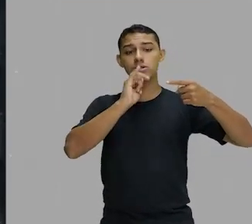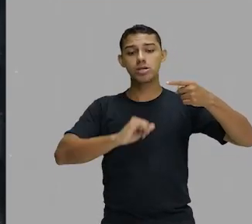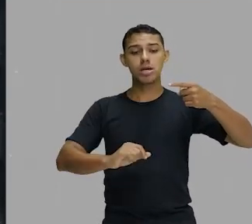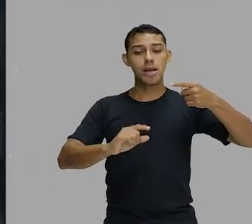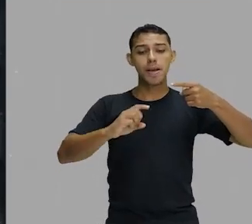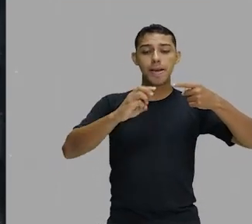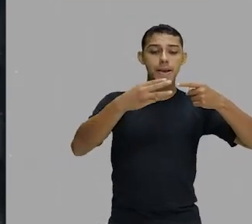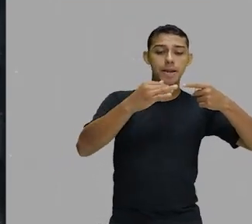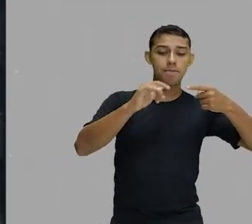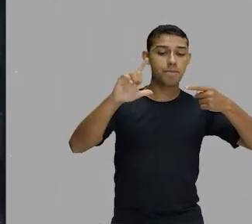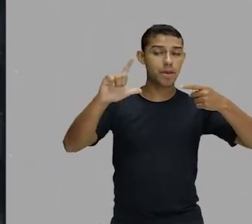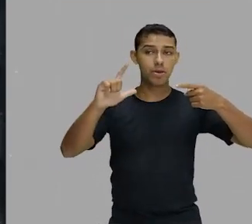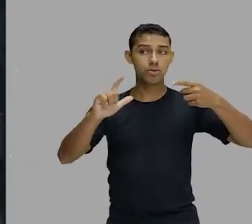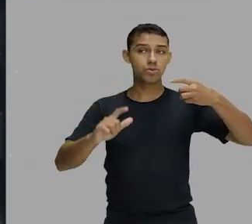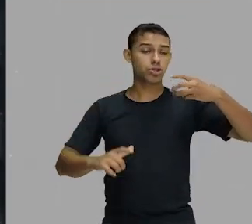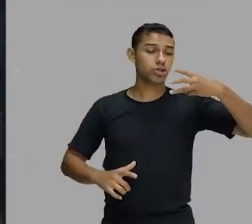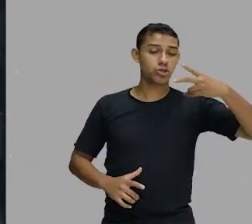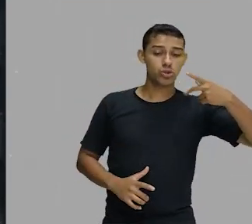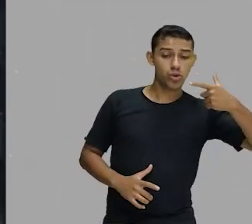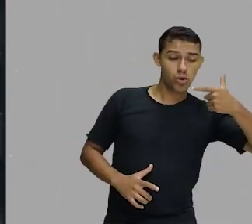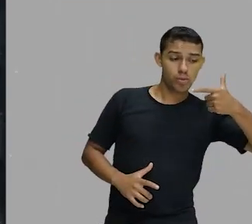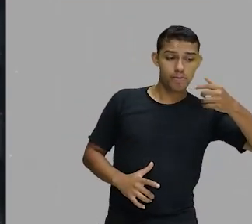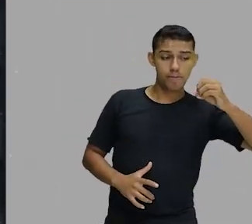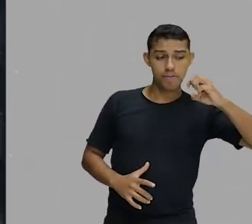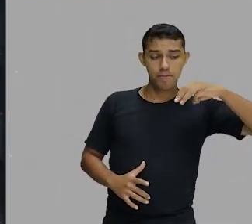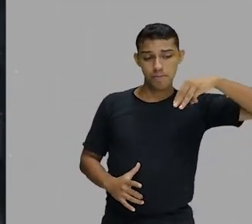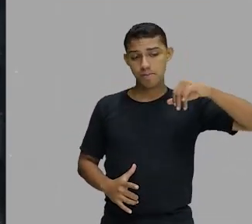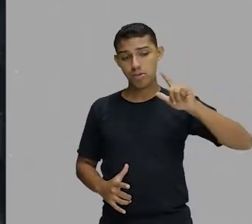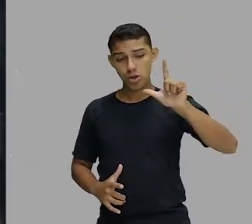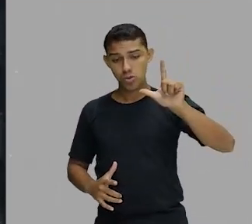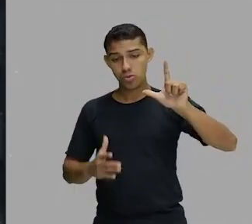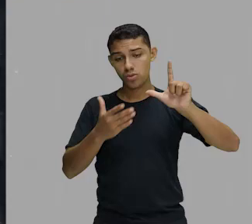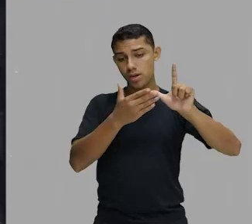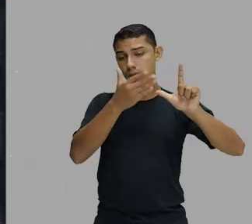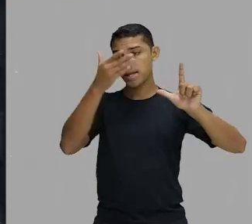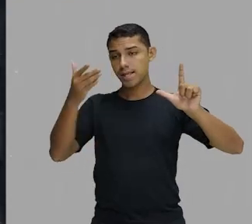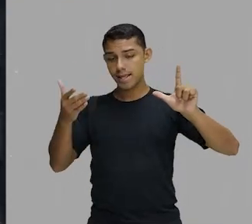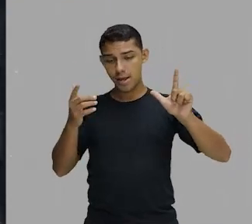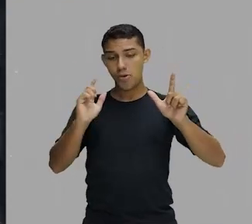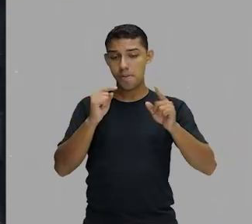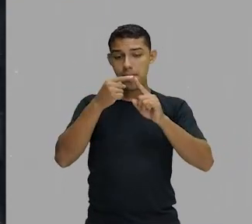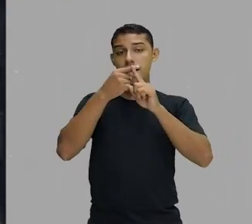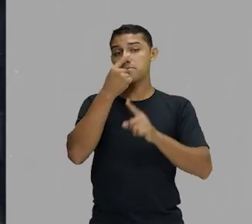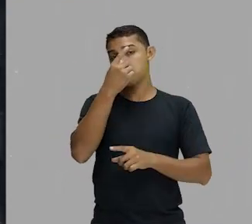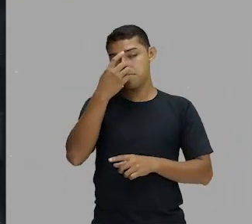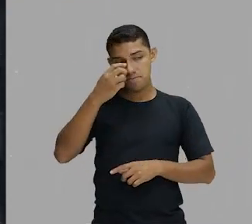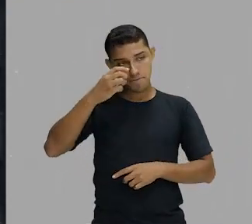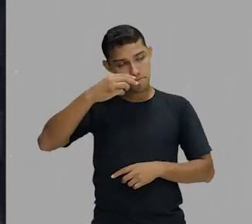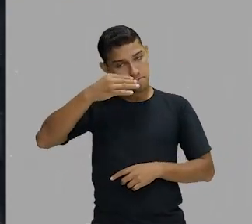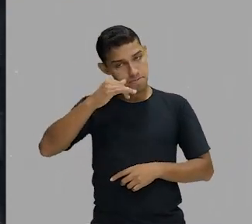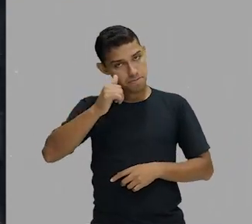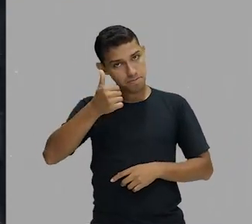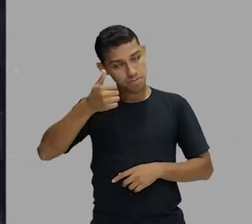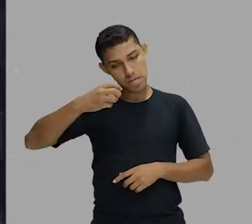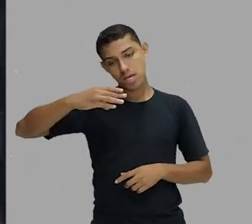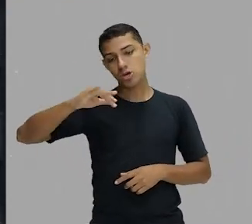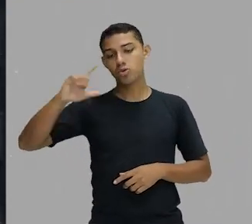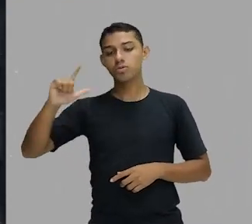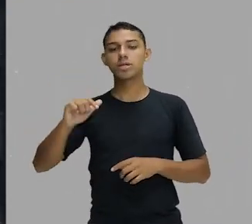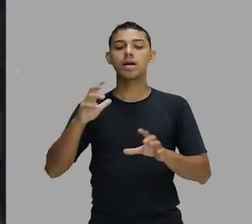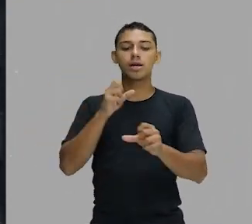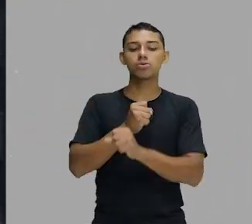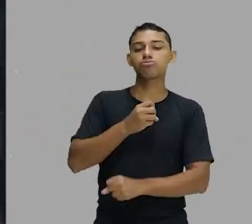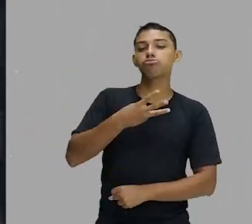foi assim por quê? Porque a função não é linear, não aumenta na mesma quantidade, justamente porque ela não